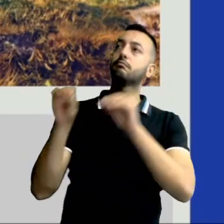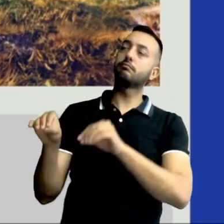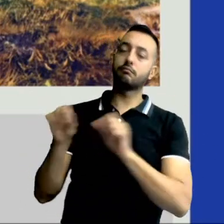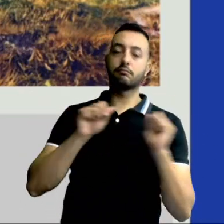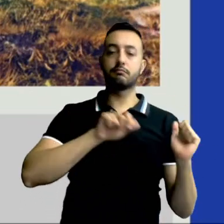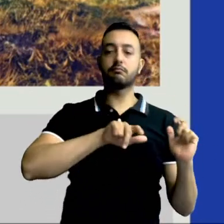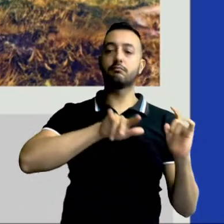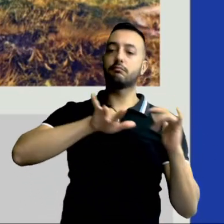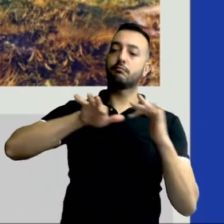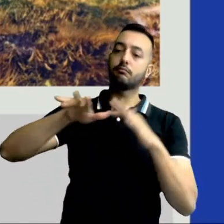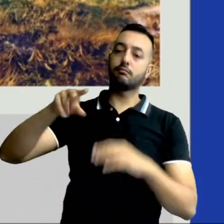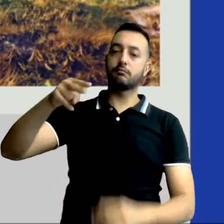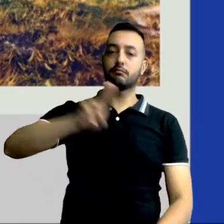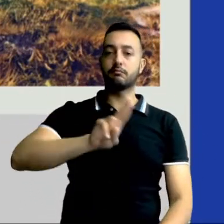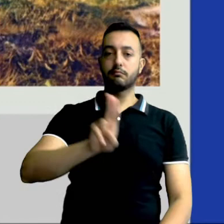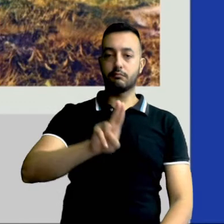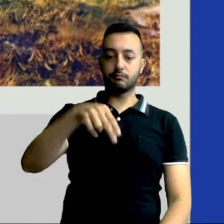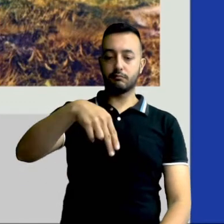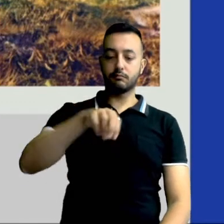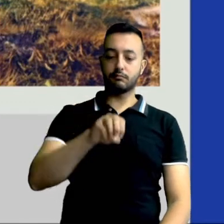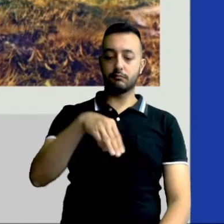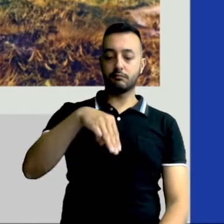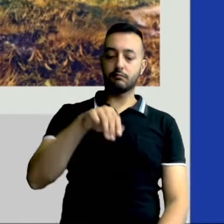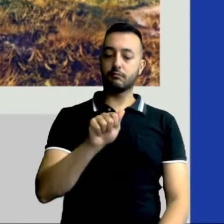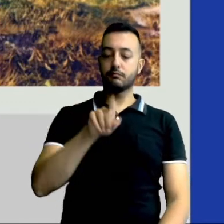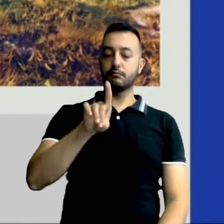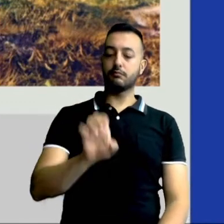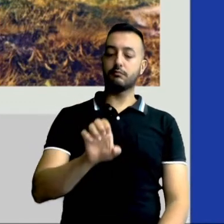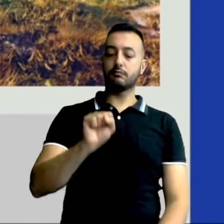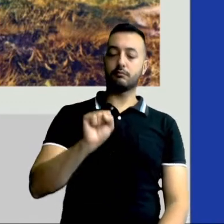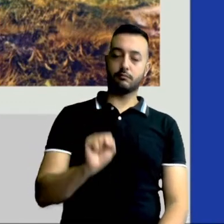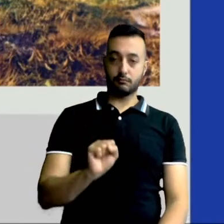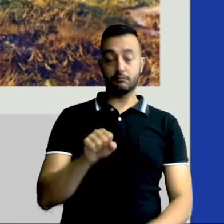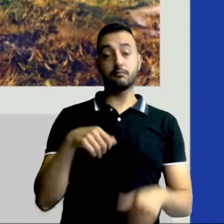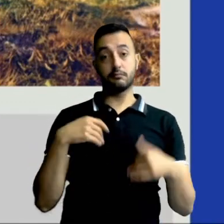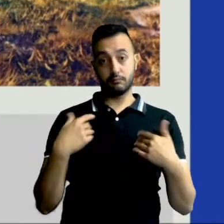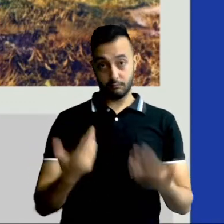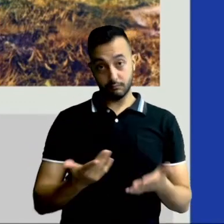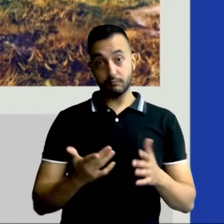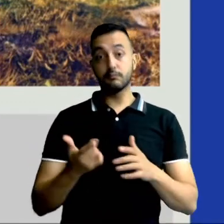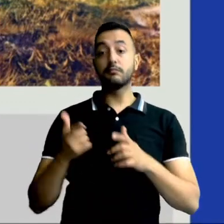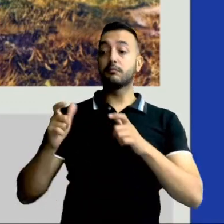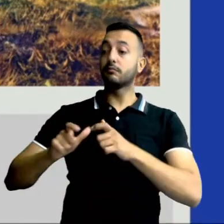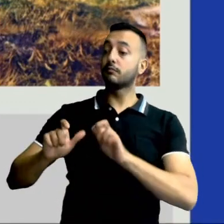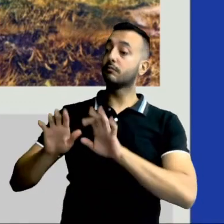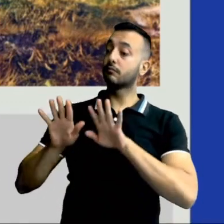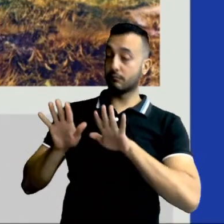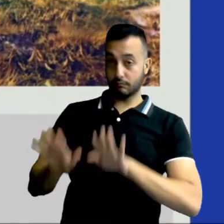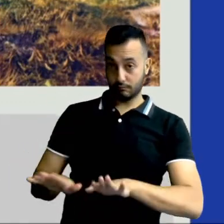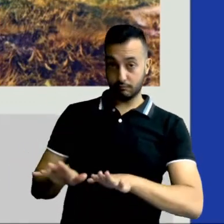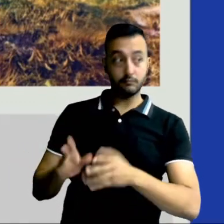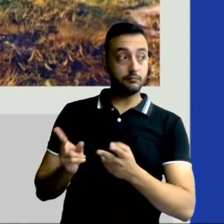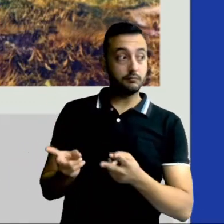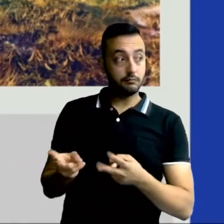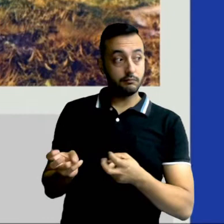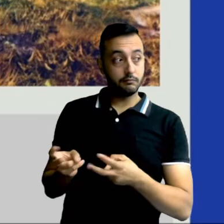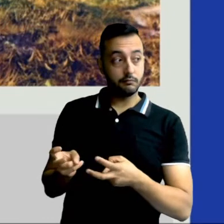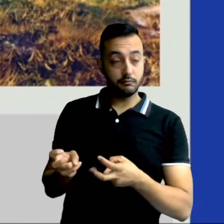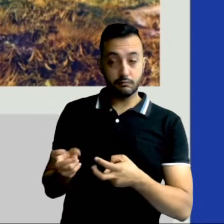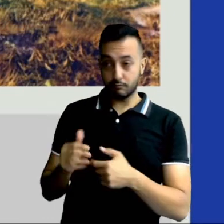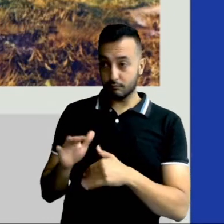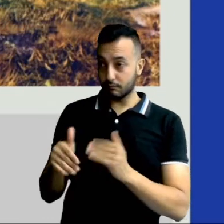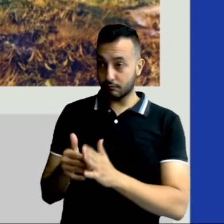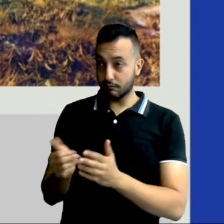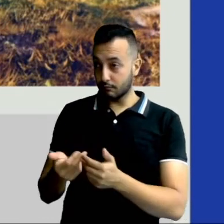então era os nomes os nomes tá então ao se estabelecerem uma região eles procuravam explorar tudo o que a natureza